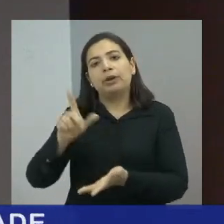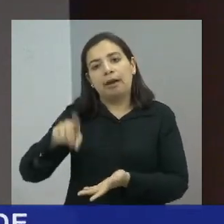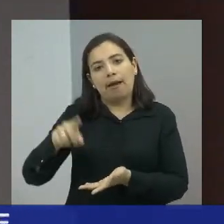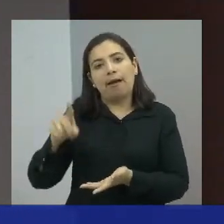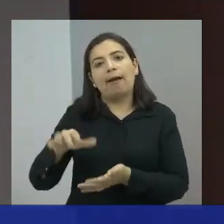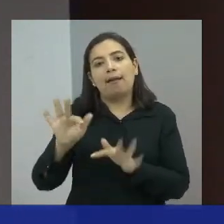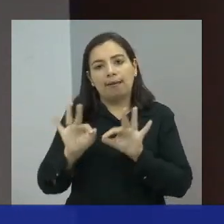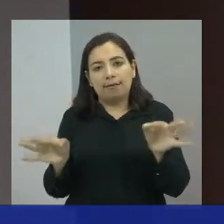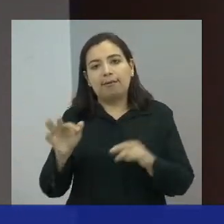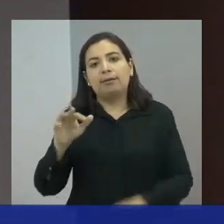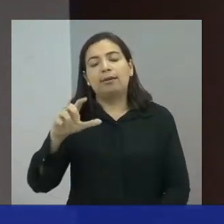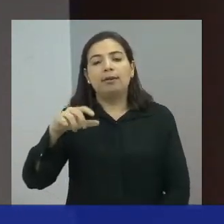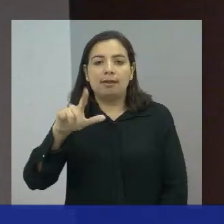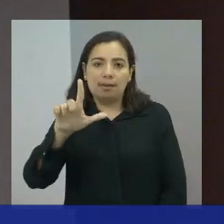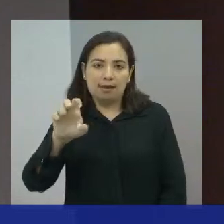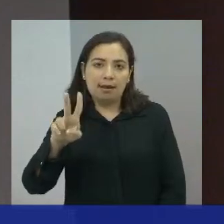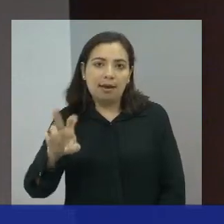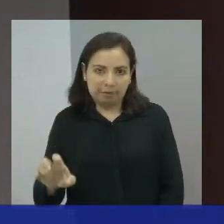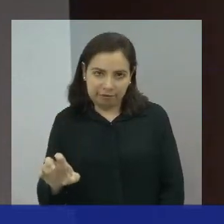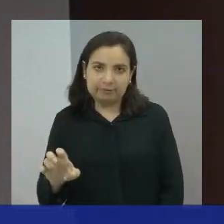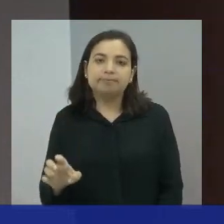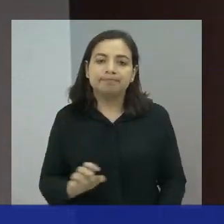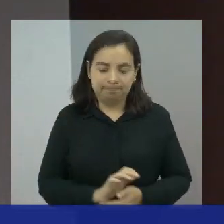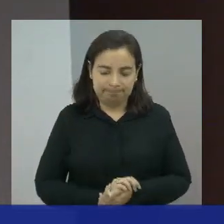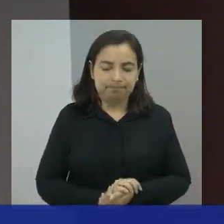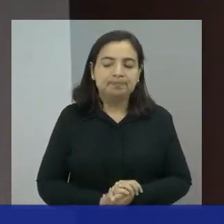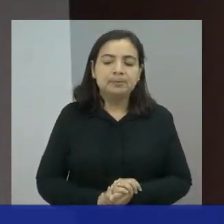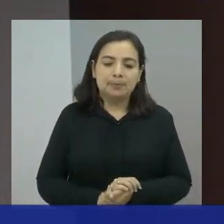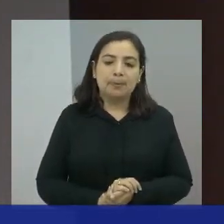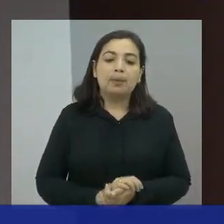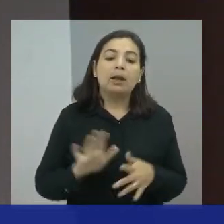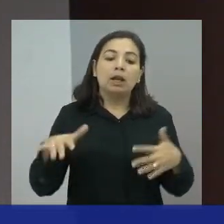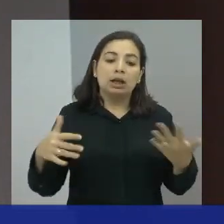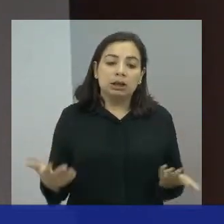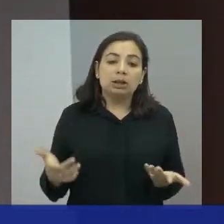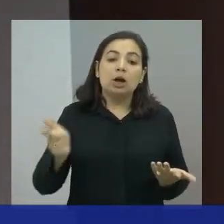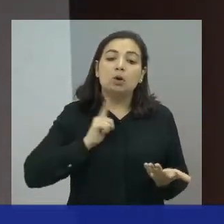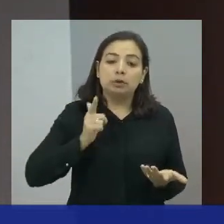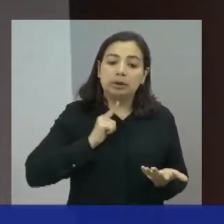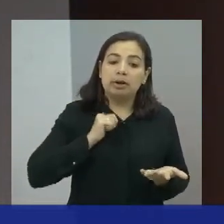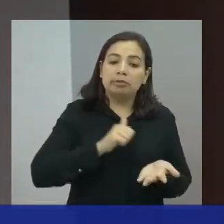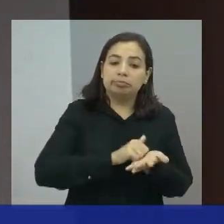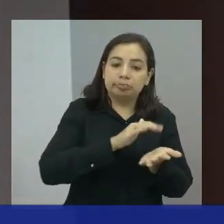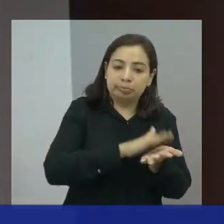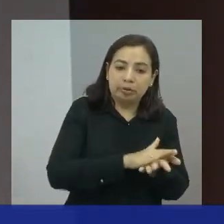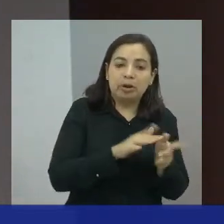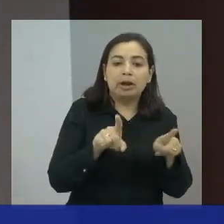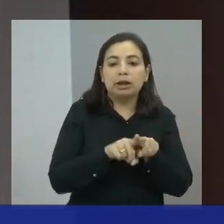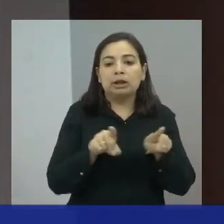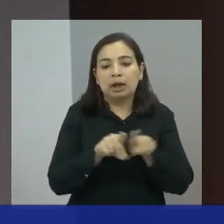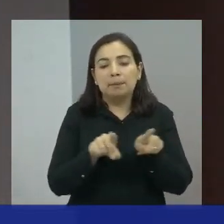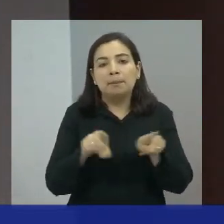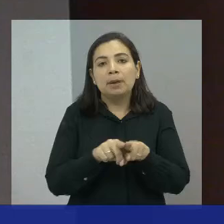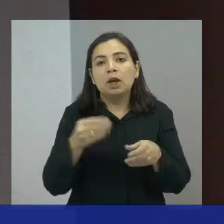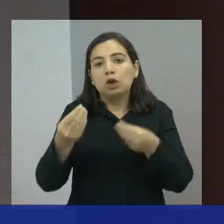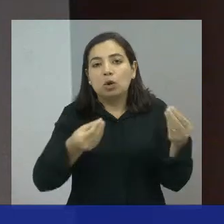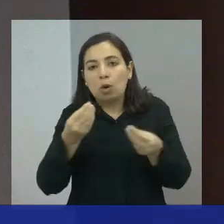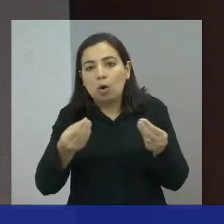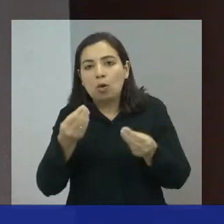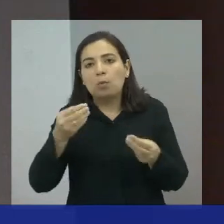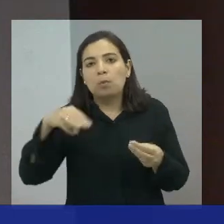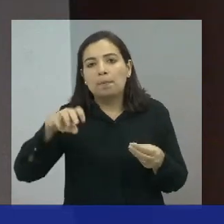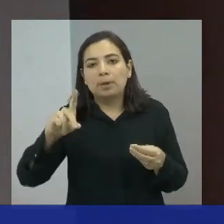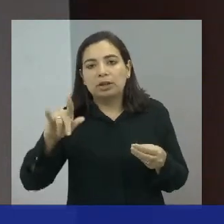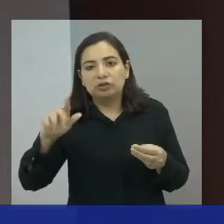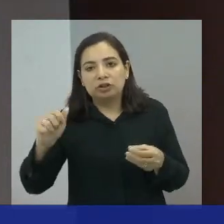é importante estabelecer aqui uma distinção entre penalidade e medida administrativa. A